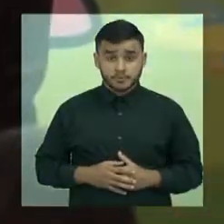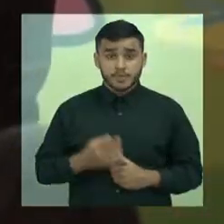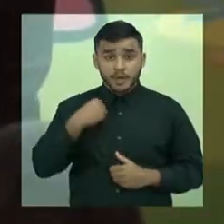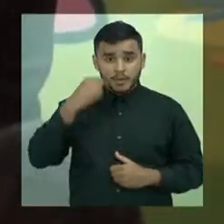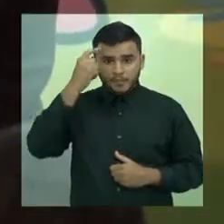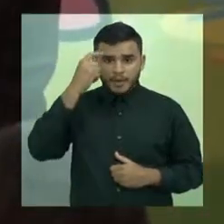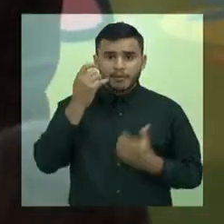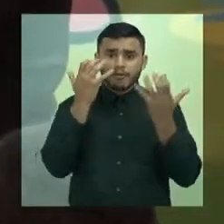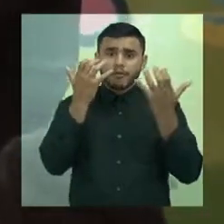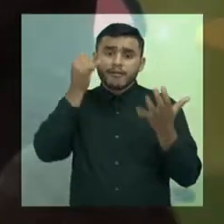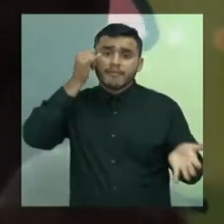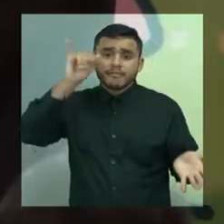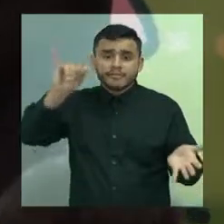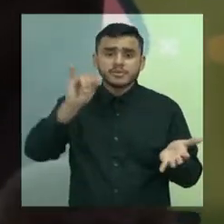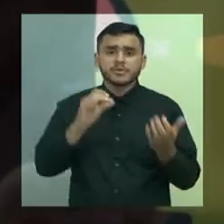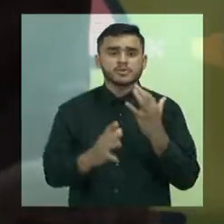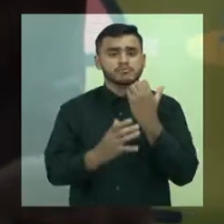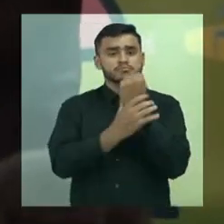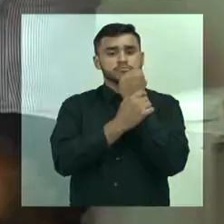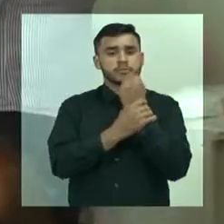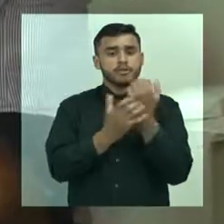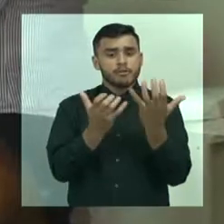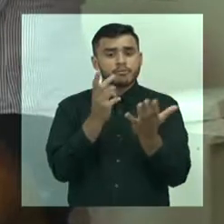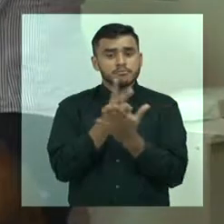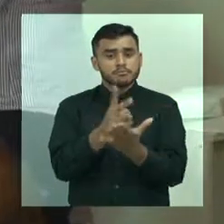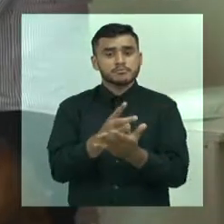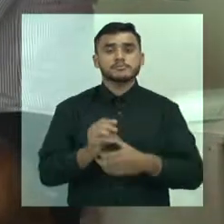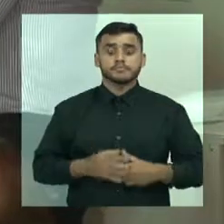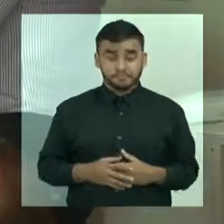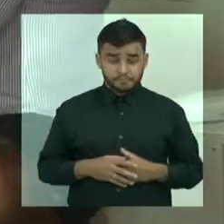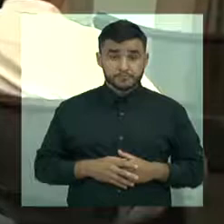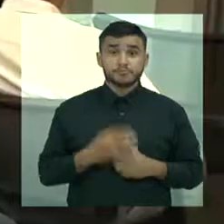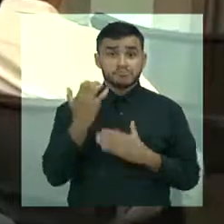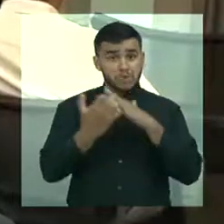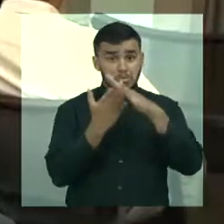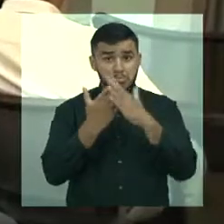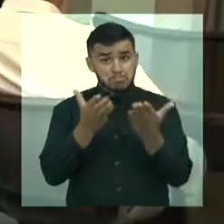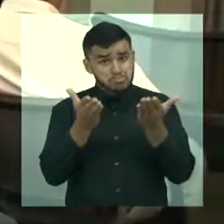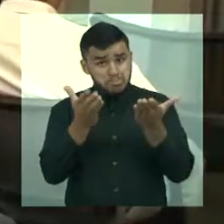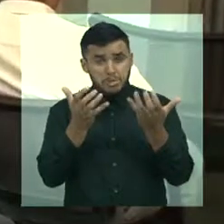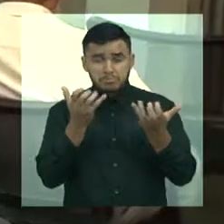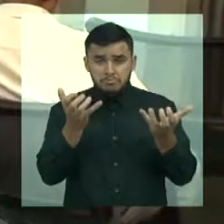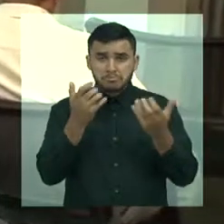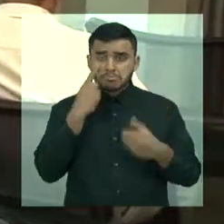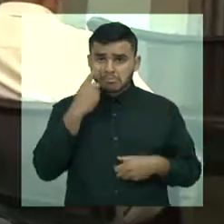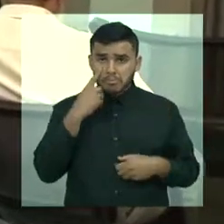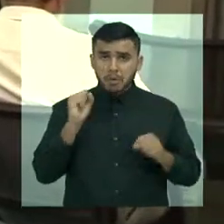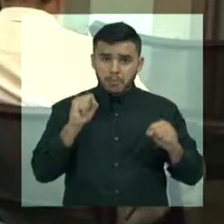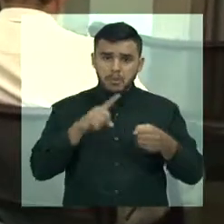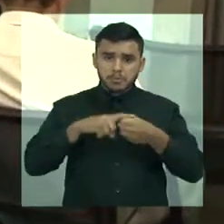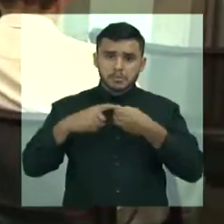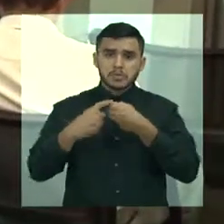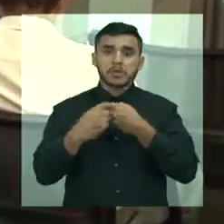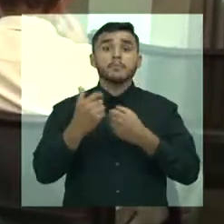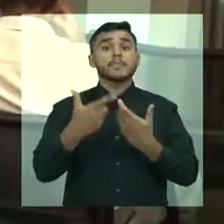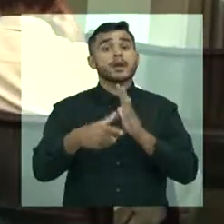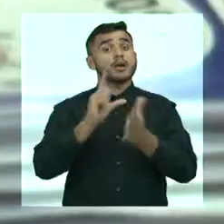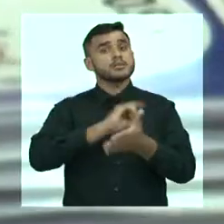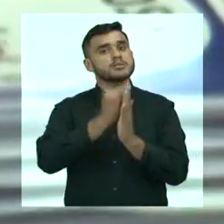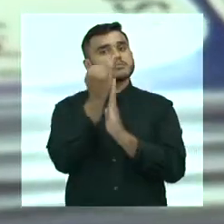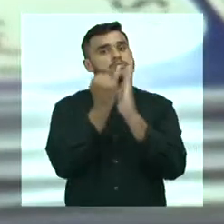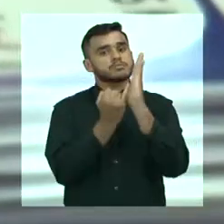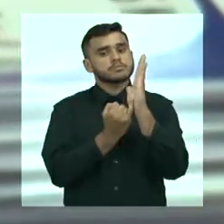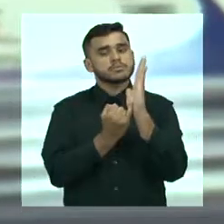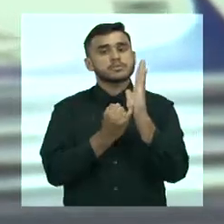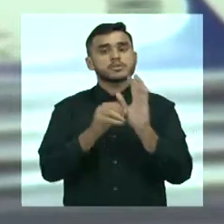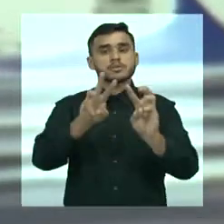desta certificação de responsabilidade social. A empresa que quiser aderir precisa inicialmente se cadastrar preenchendo um formulário